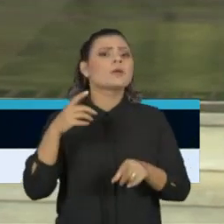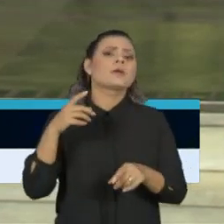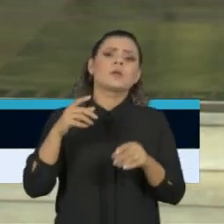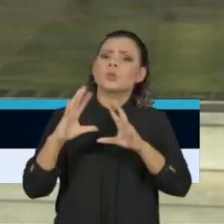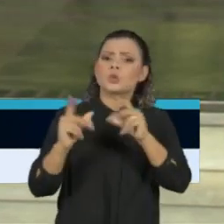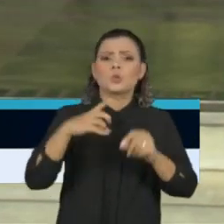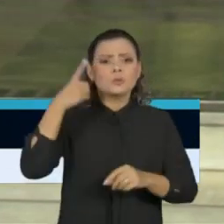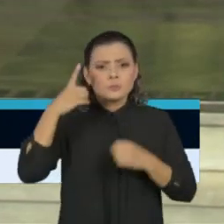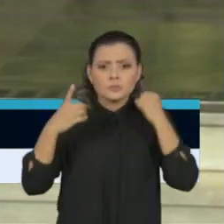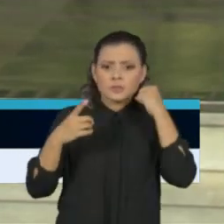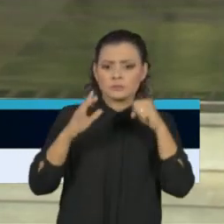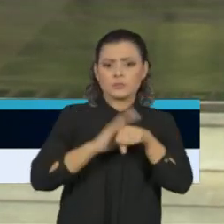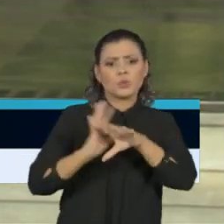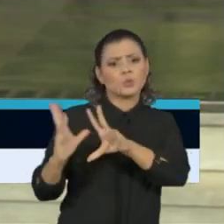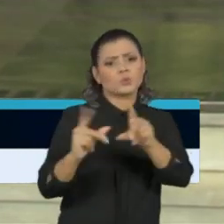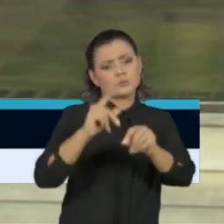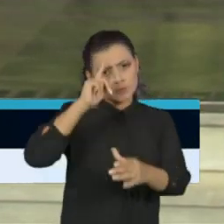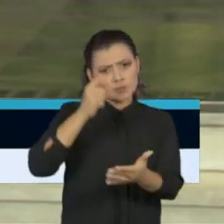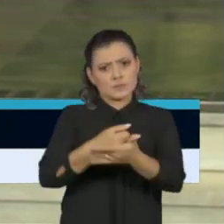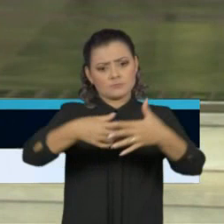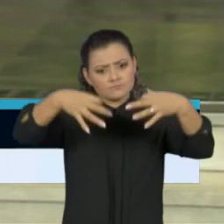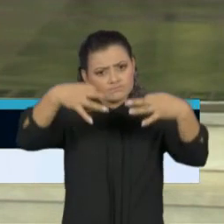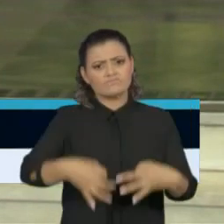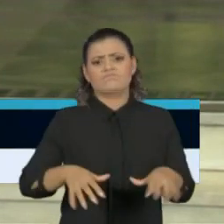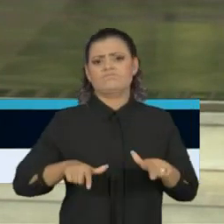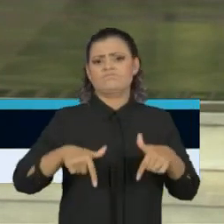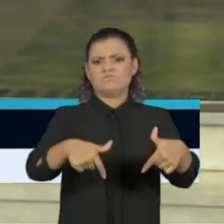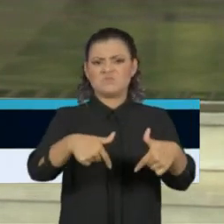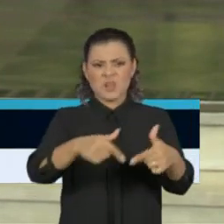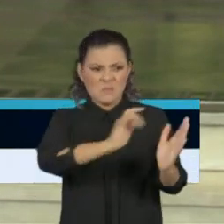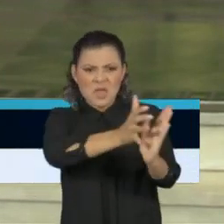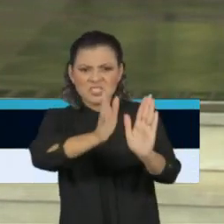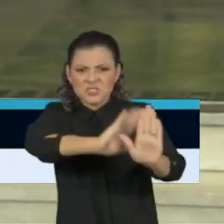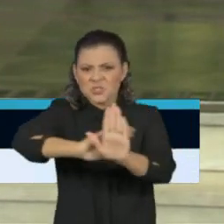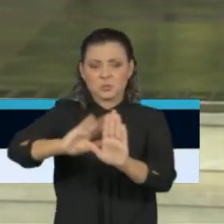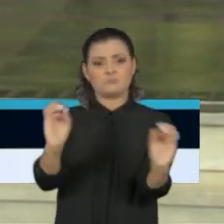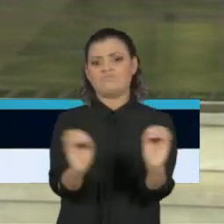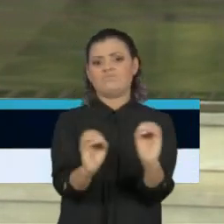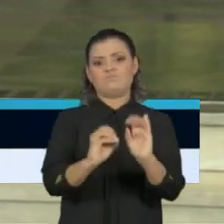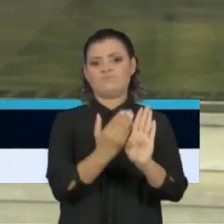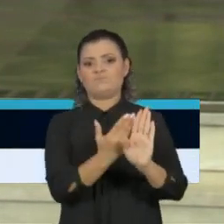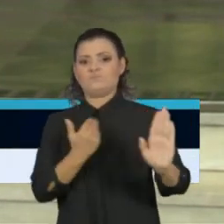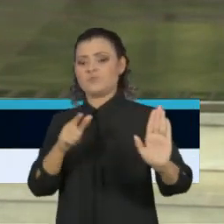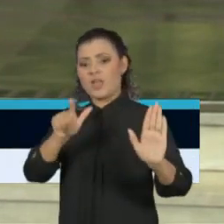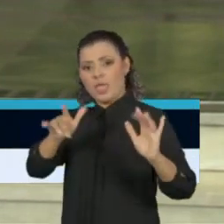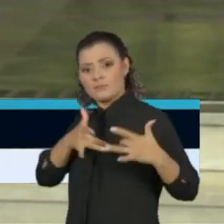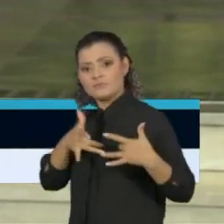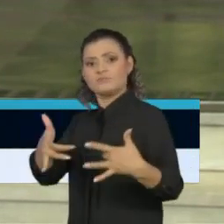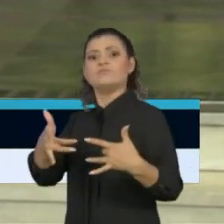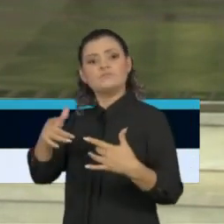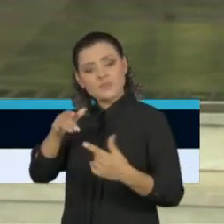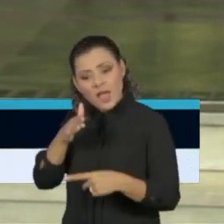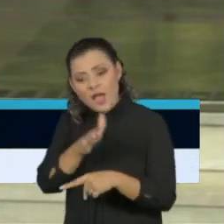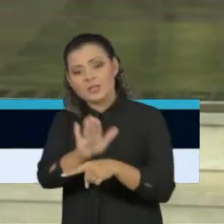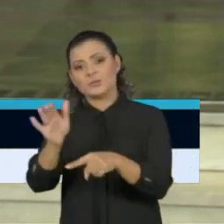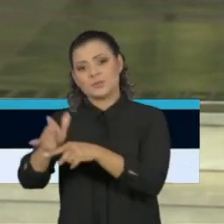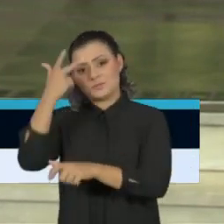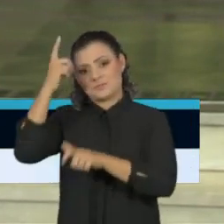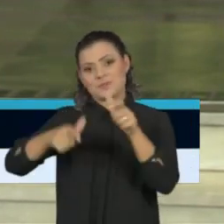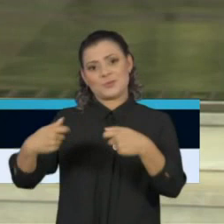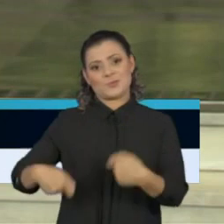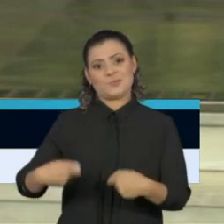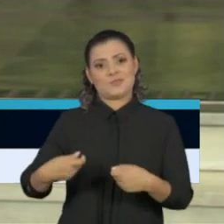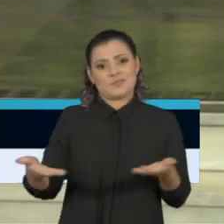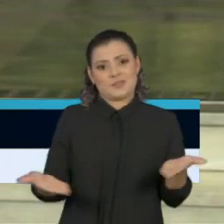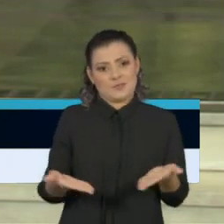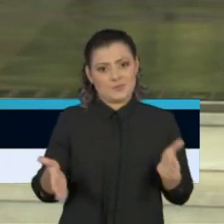voto, uma decisão histórica, acima de partidos, acima de ideologias, com o sentimento comum de ajudar quem mais precisa